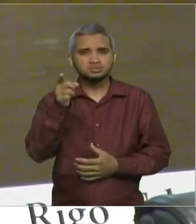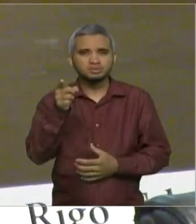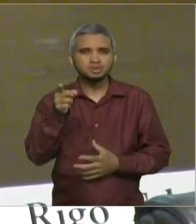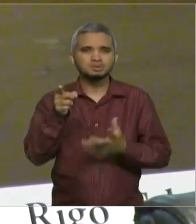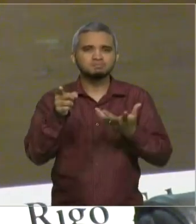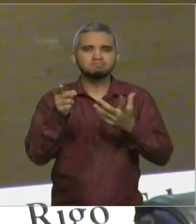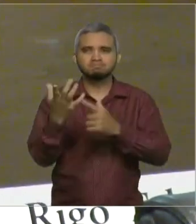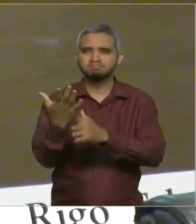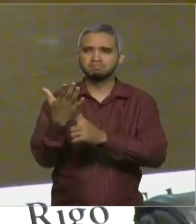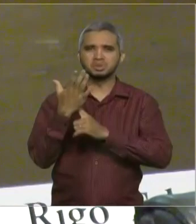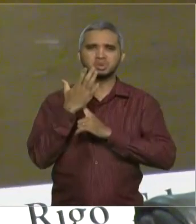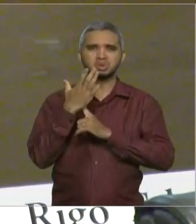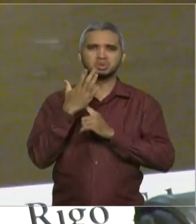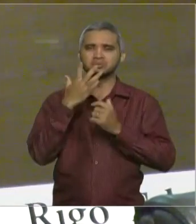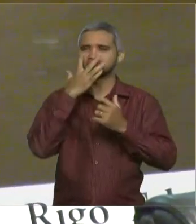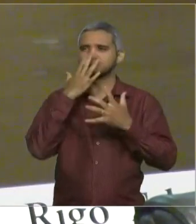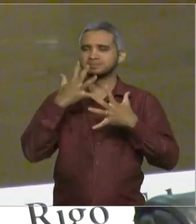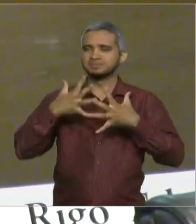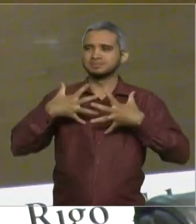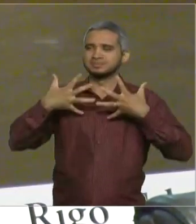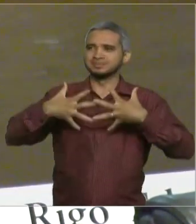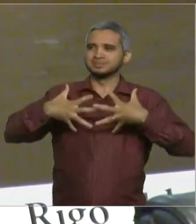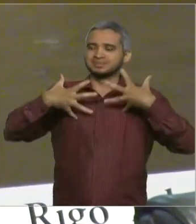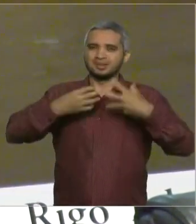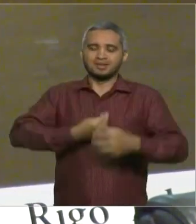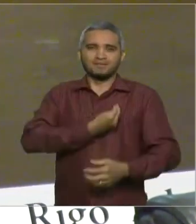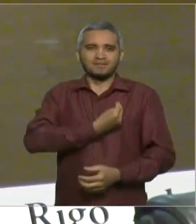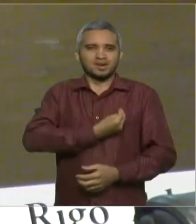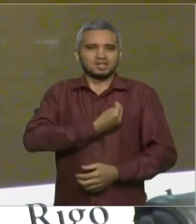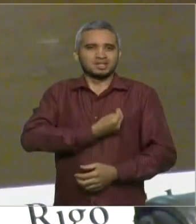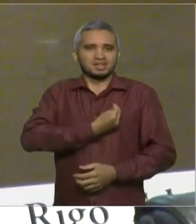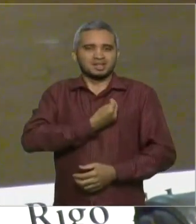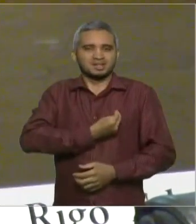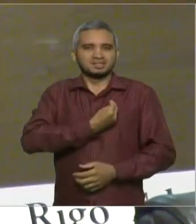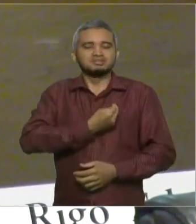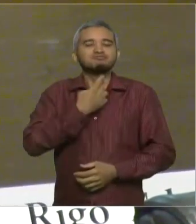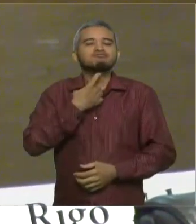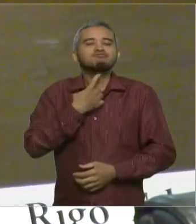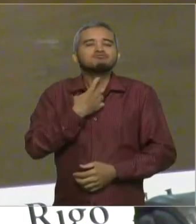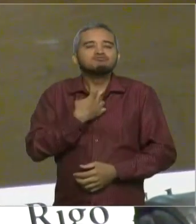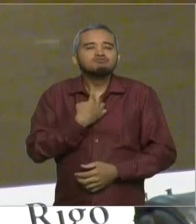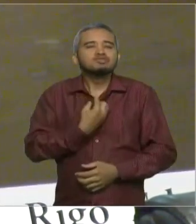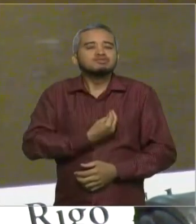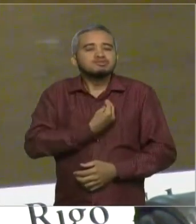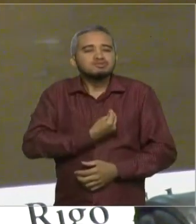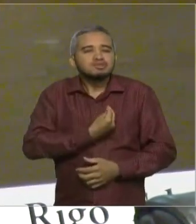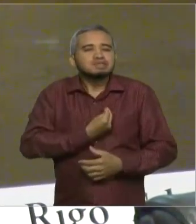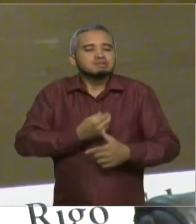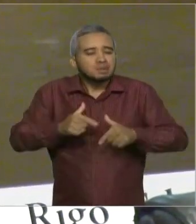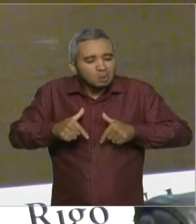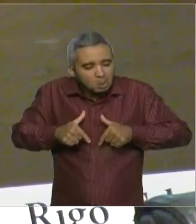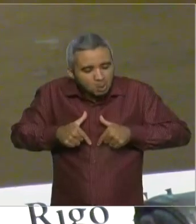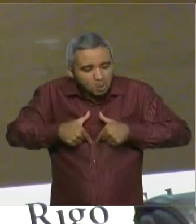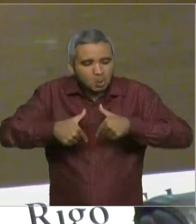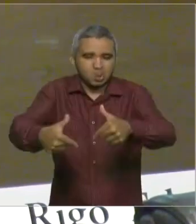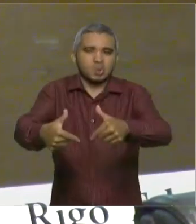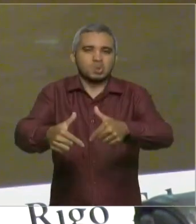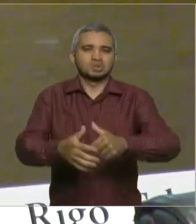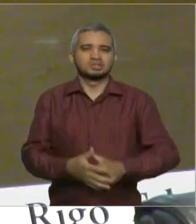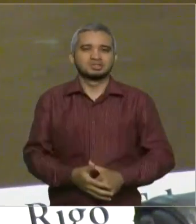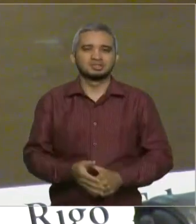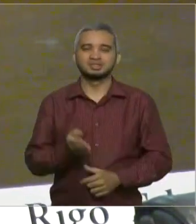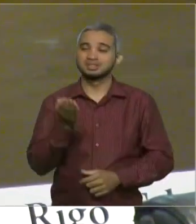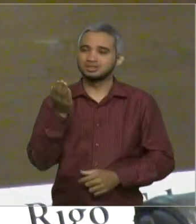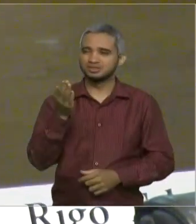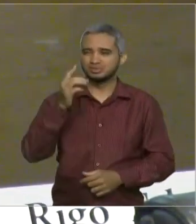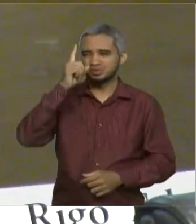a todos nós uma vontade de viver, o que é a vida, viver. E cada dia, Vossa Excelência vem superando